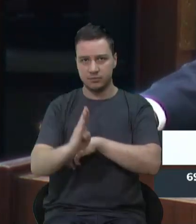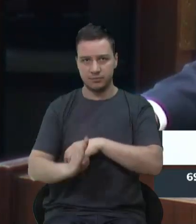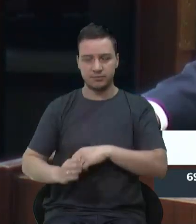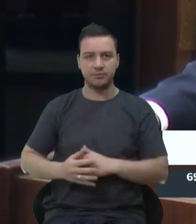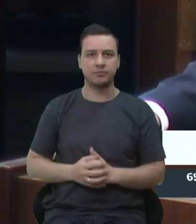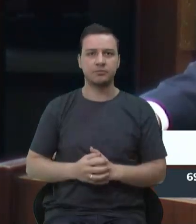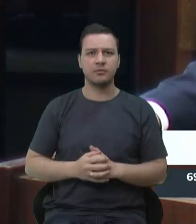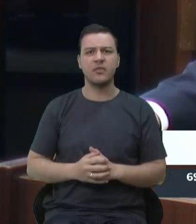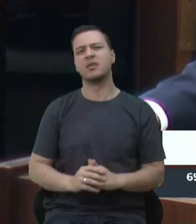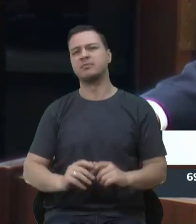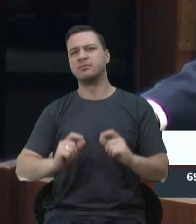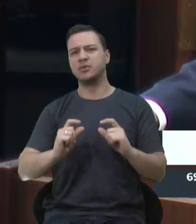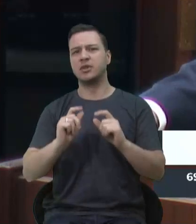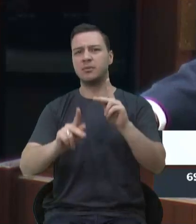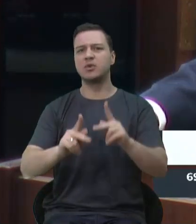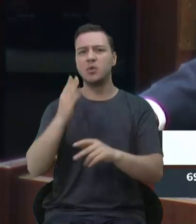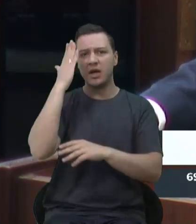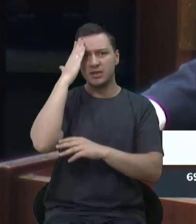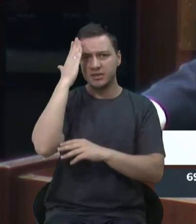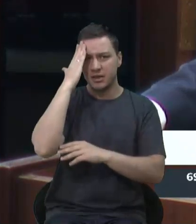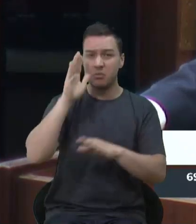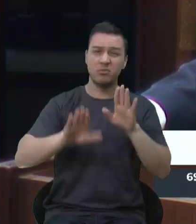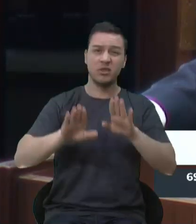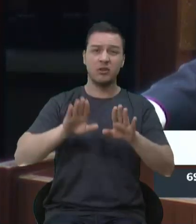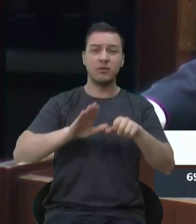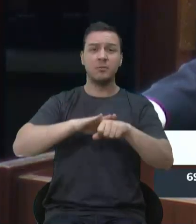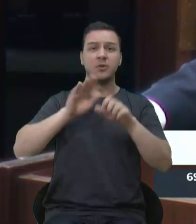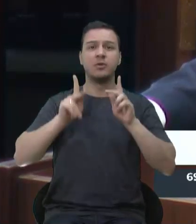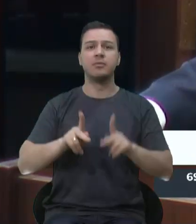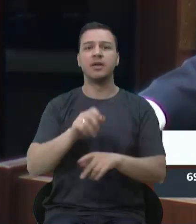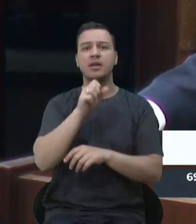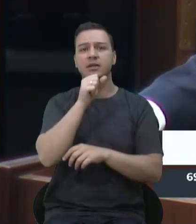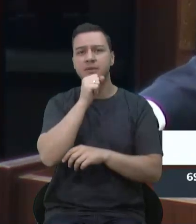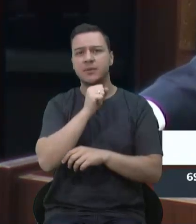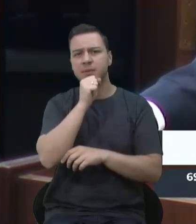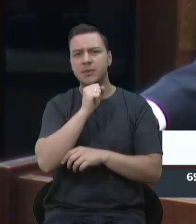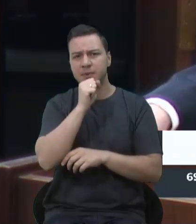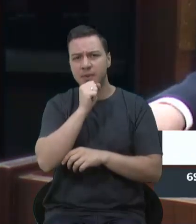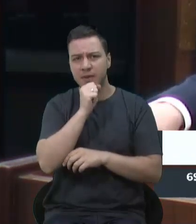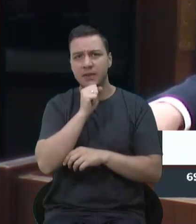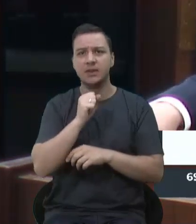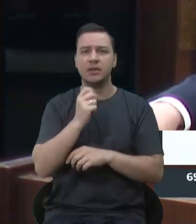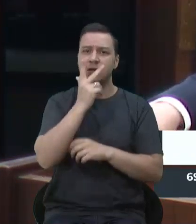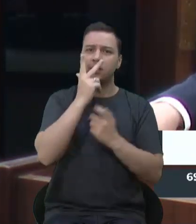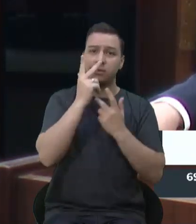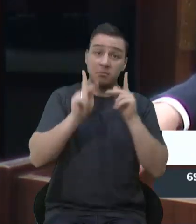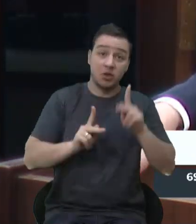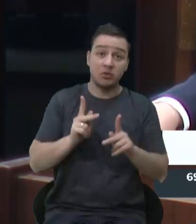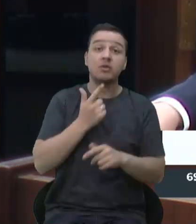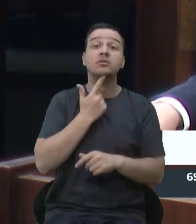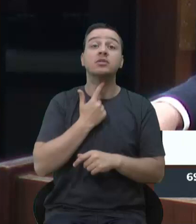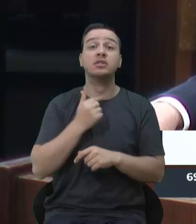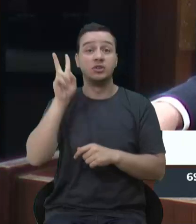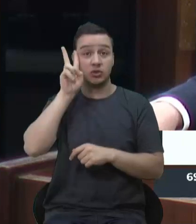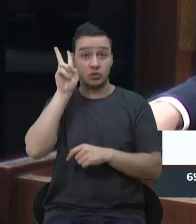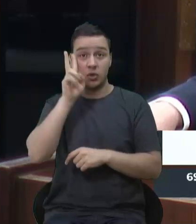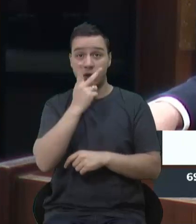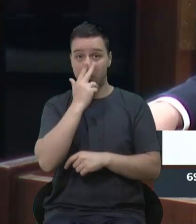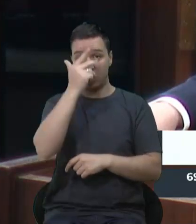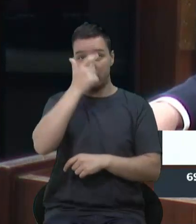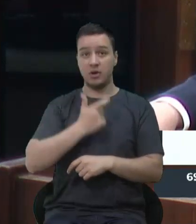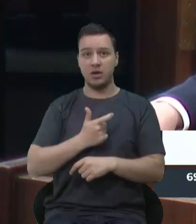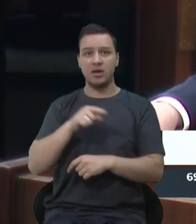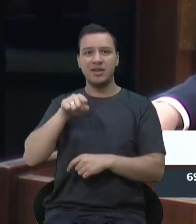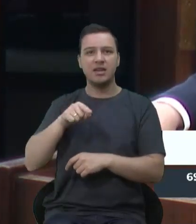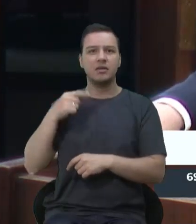Poucos sabem, talvez os mais velhos e aqueles que gostam, como eu, da história, que esse